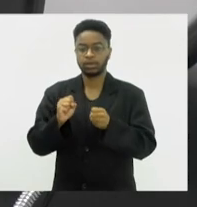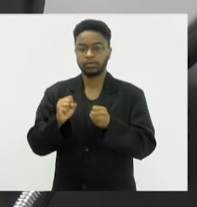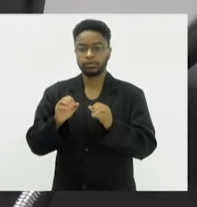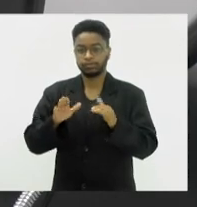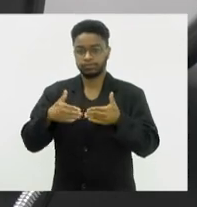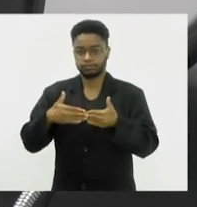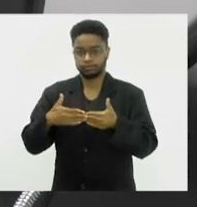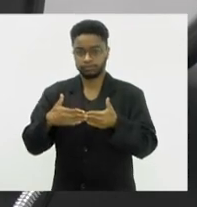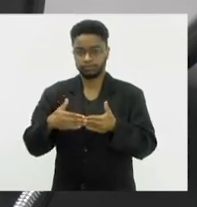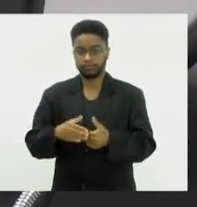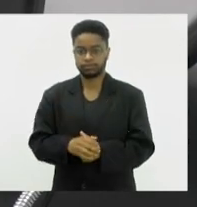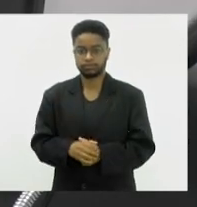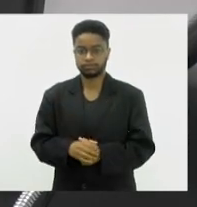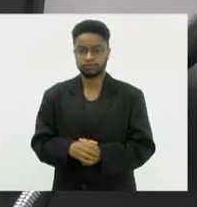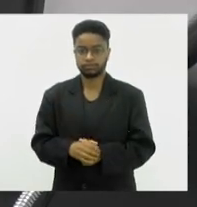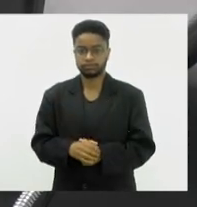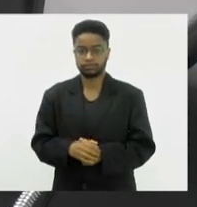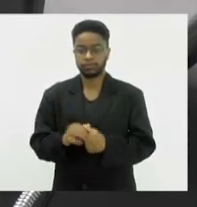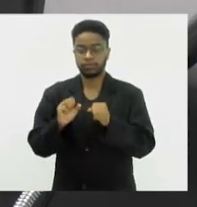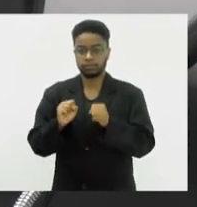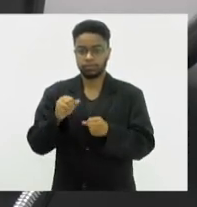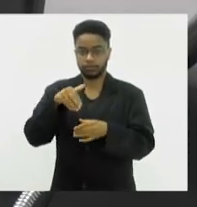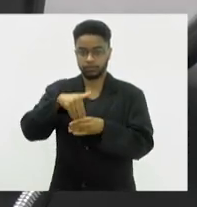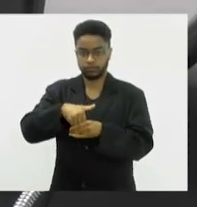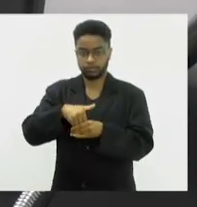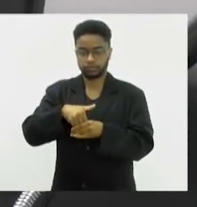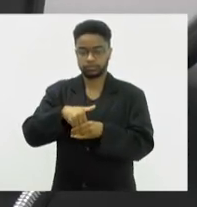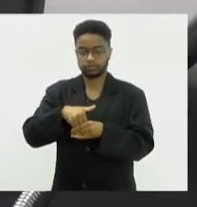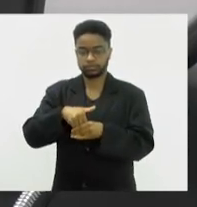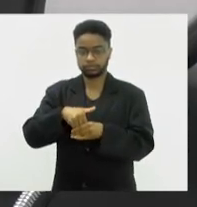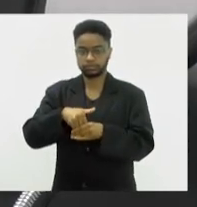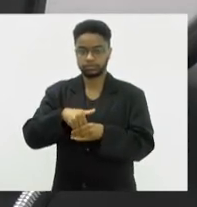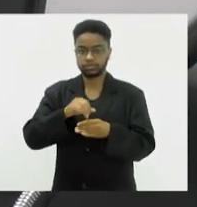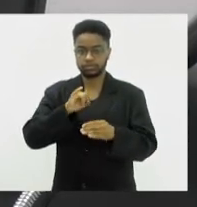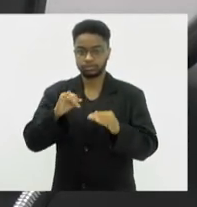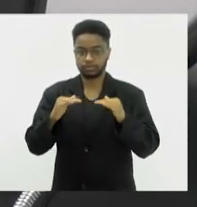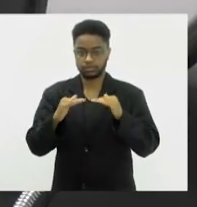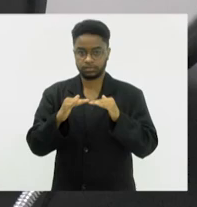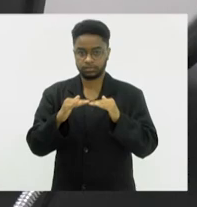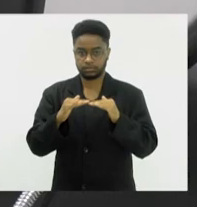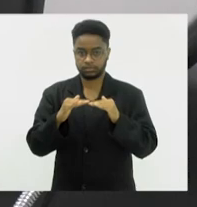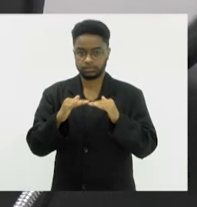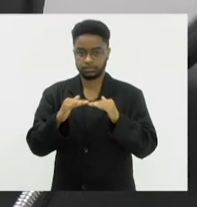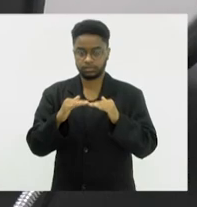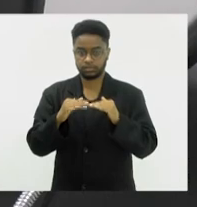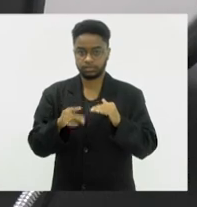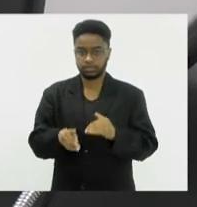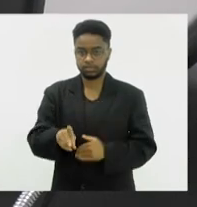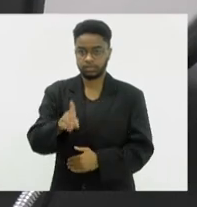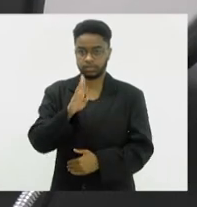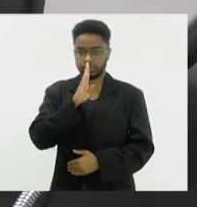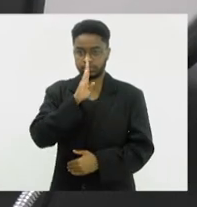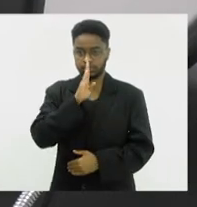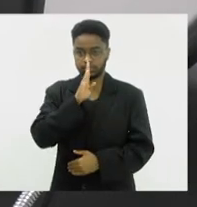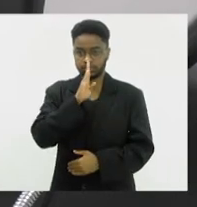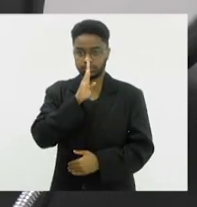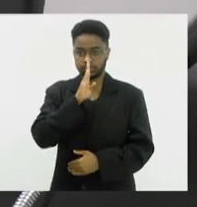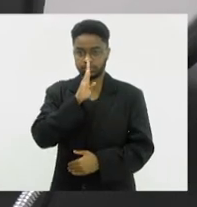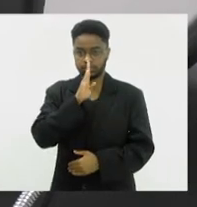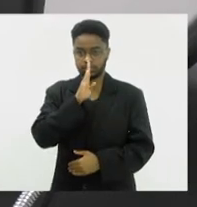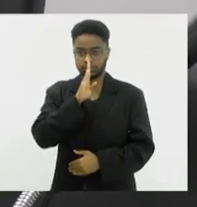a discussão. Em votação. Os senhores que acordam permaneçam como